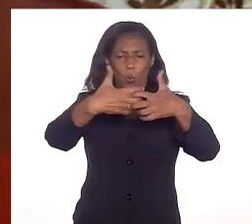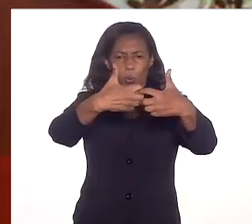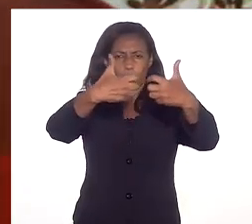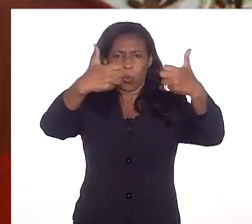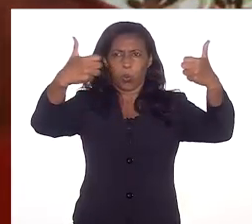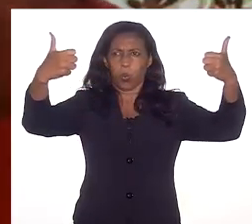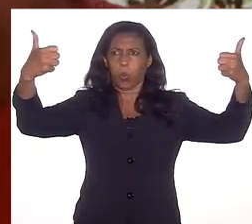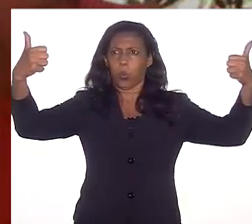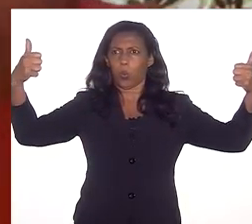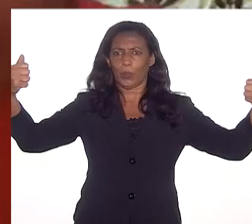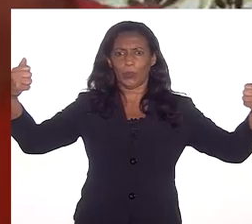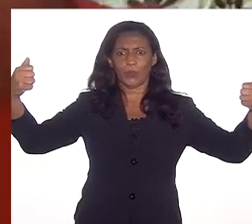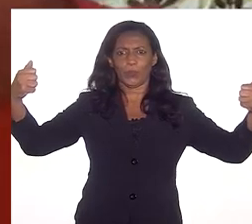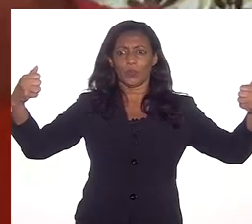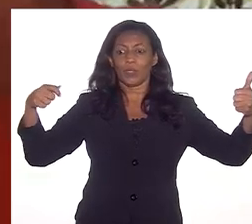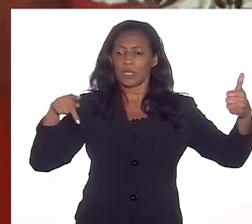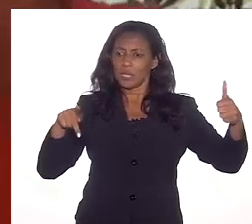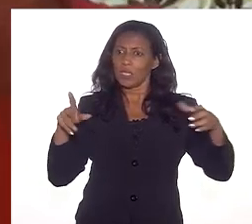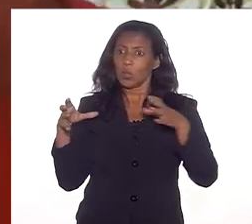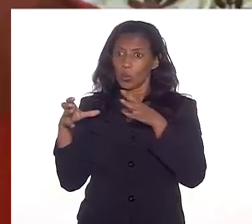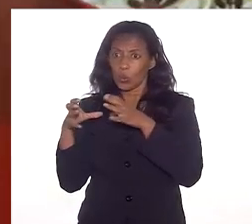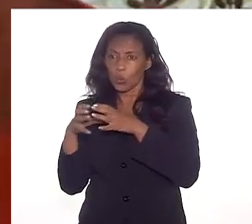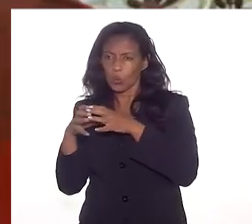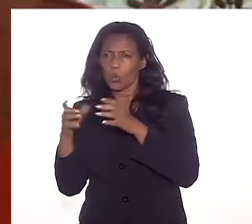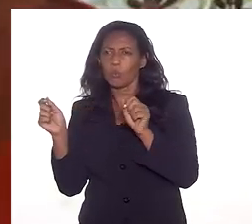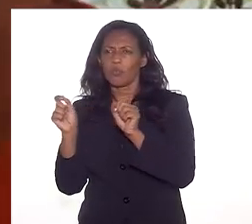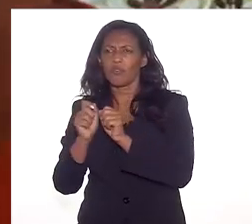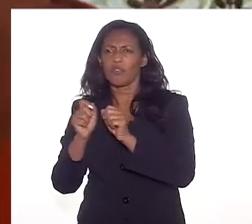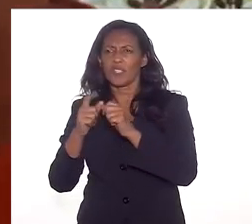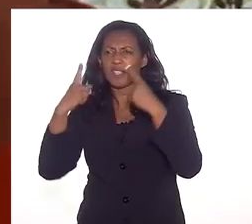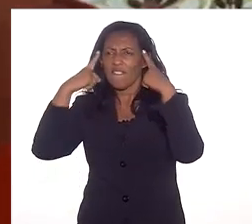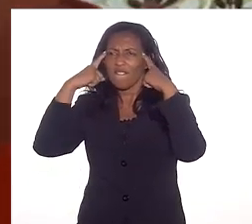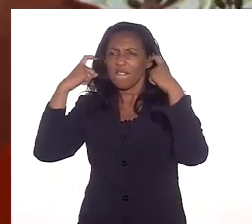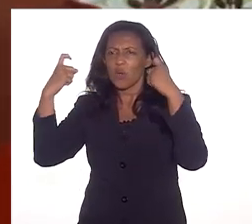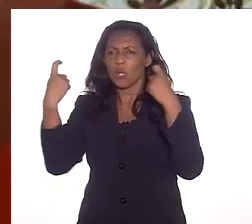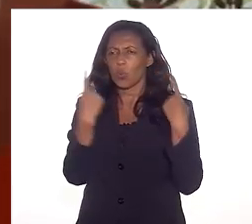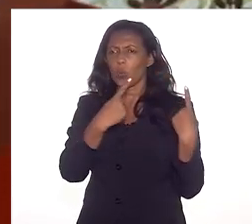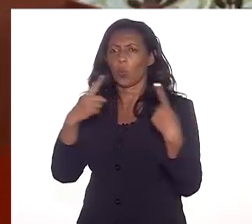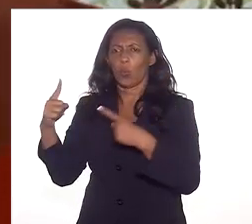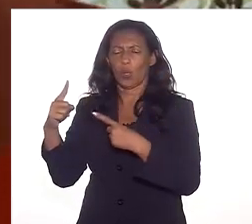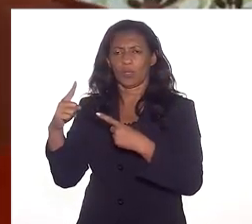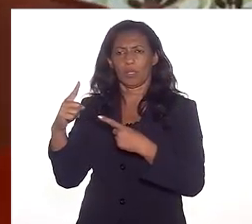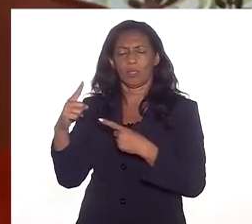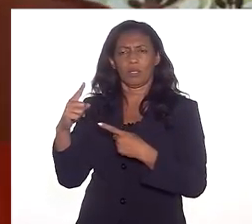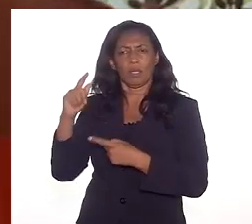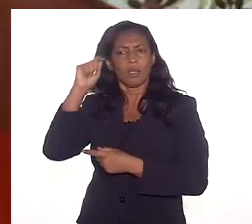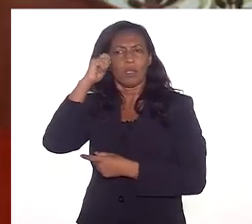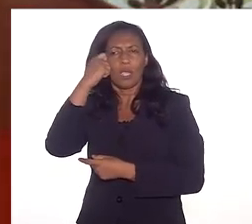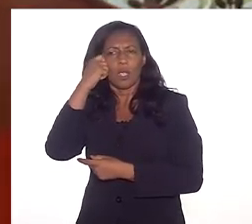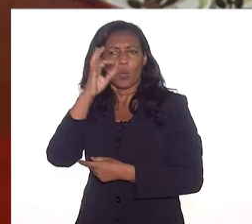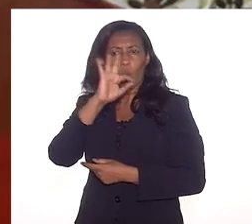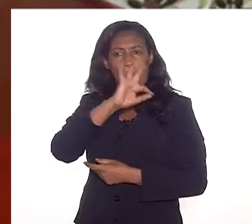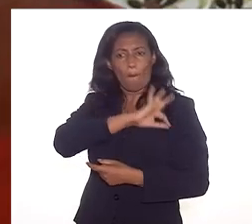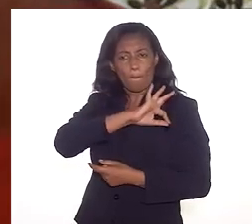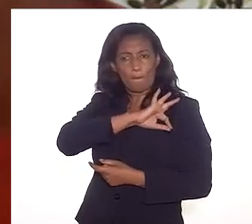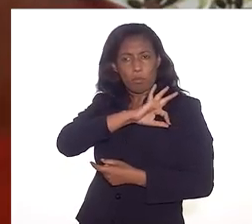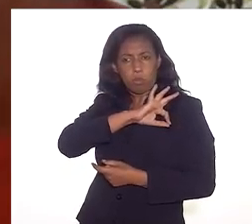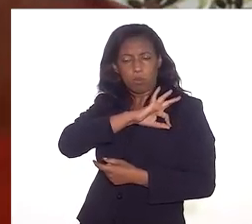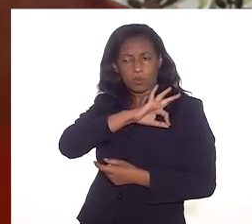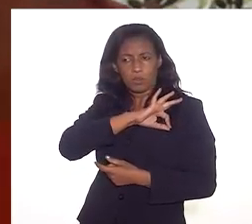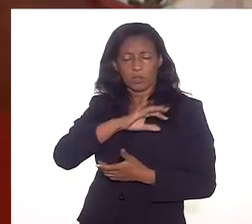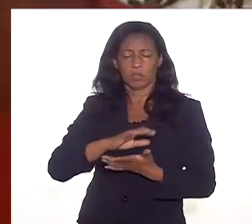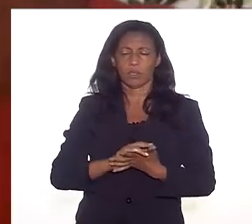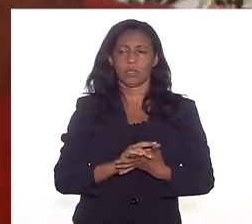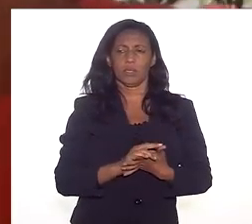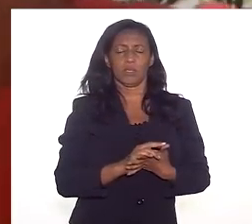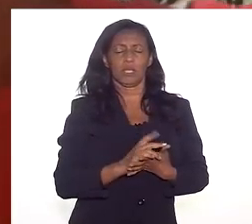cartolinas que o Togo fazia, as cenas de violência policial, de